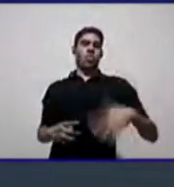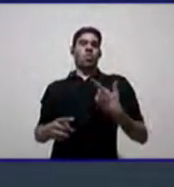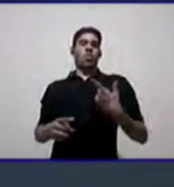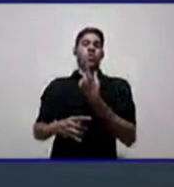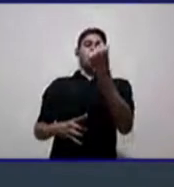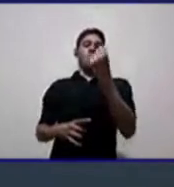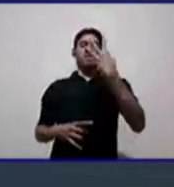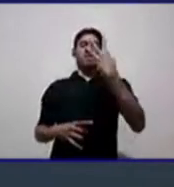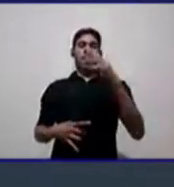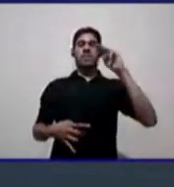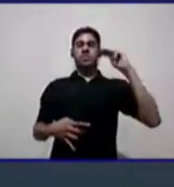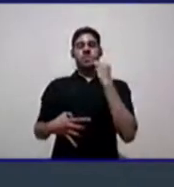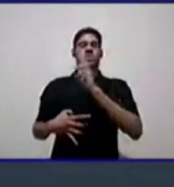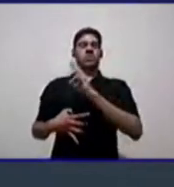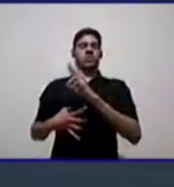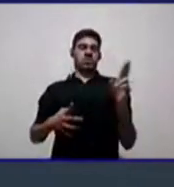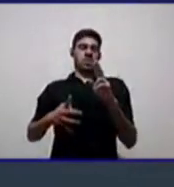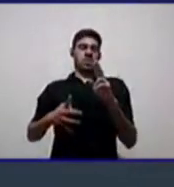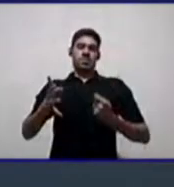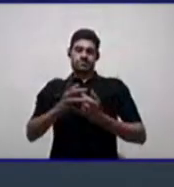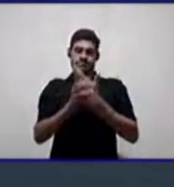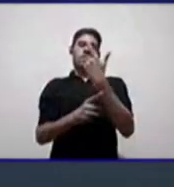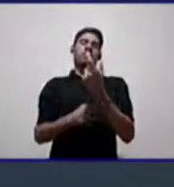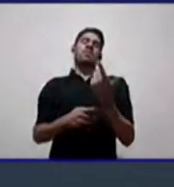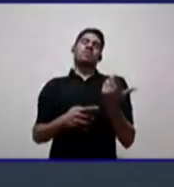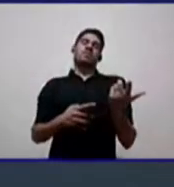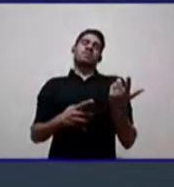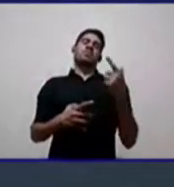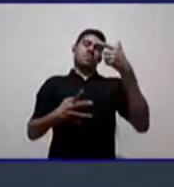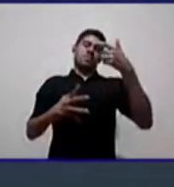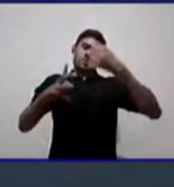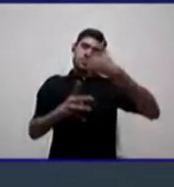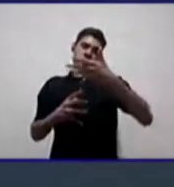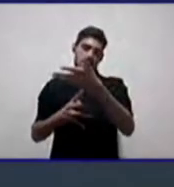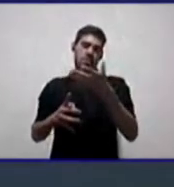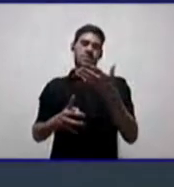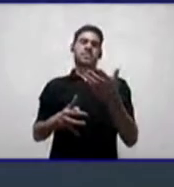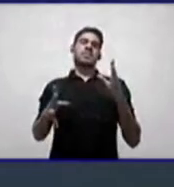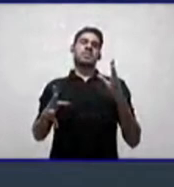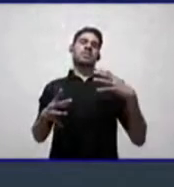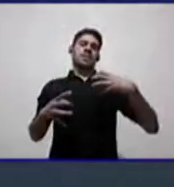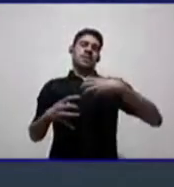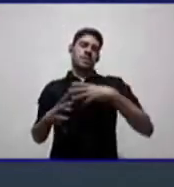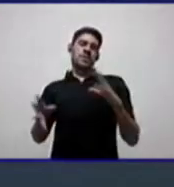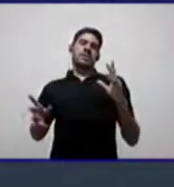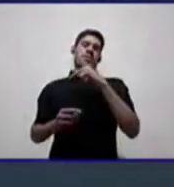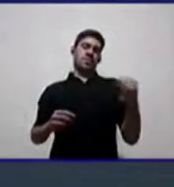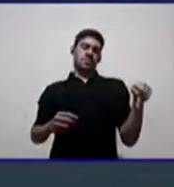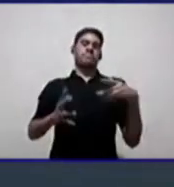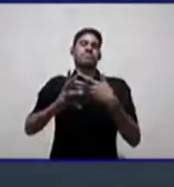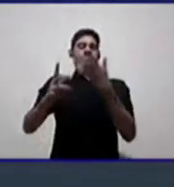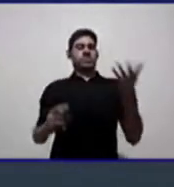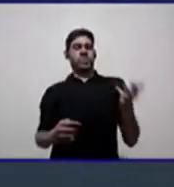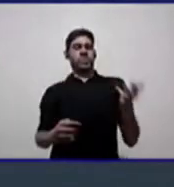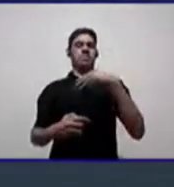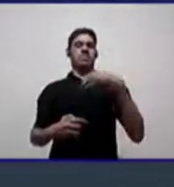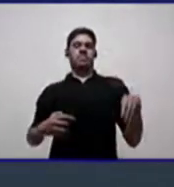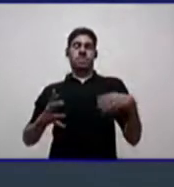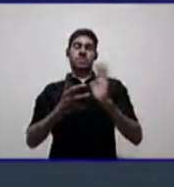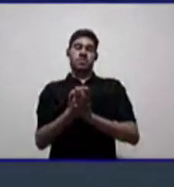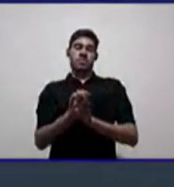4 milhões de reais. Então, com essas considerações, sinta, senhor presidente e senhores ministros, que